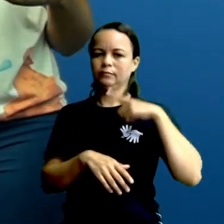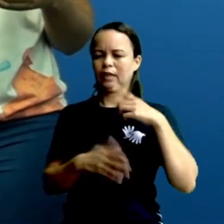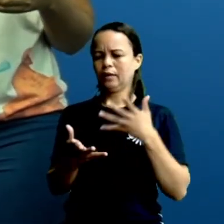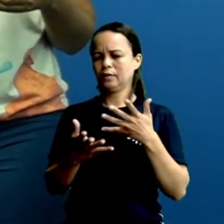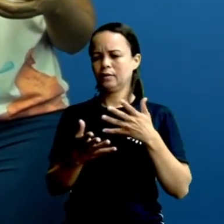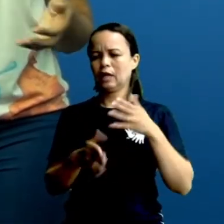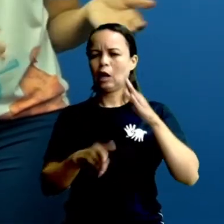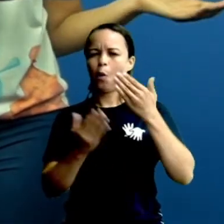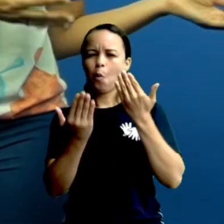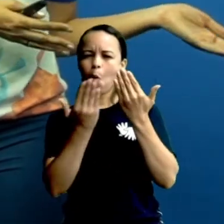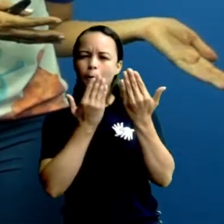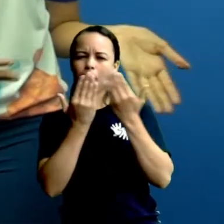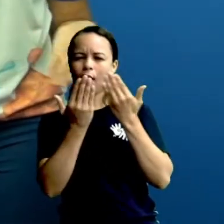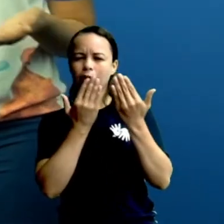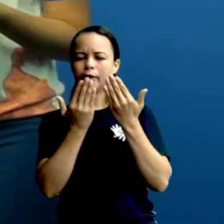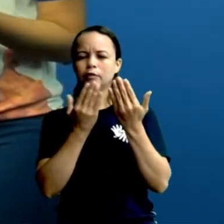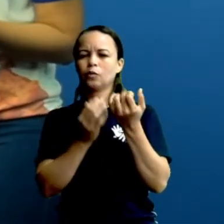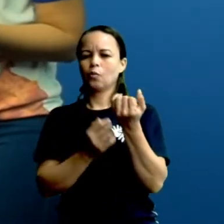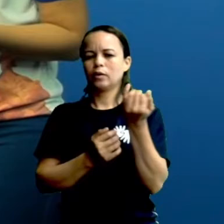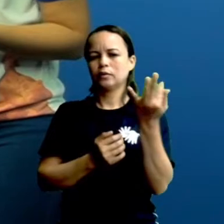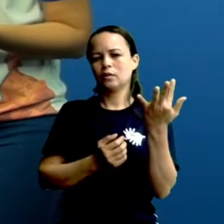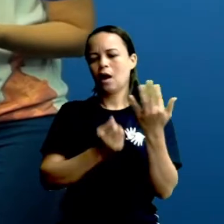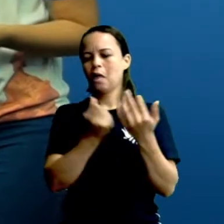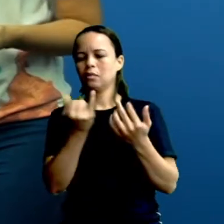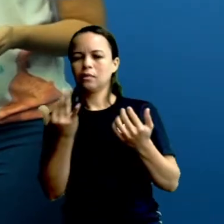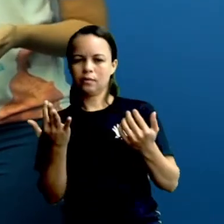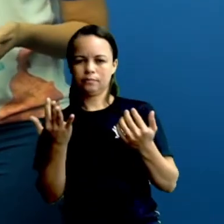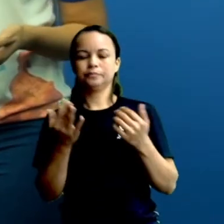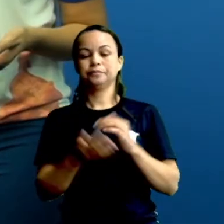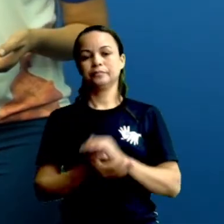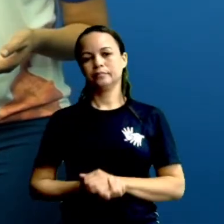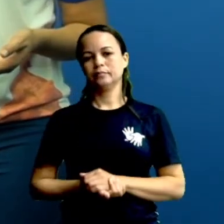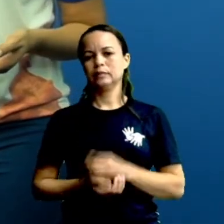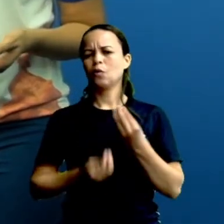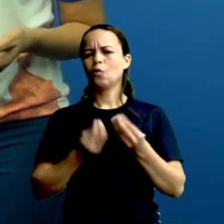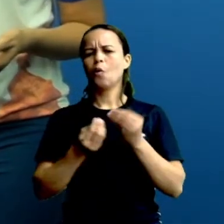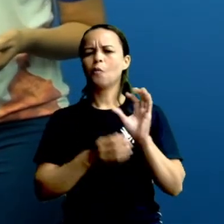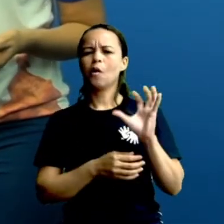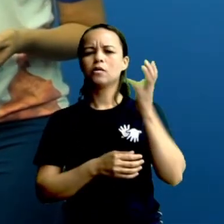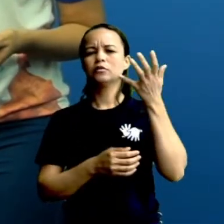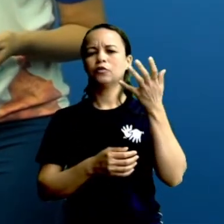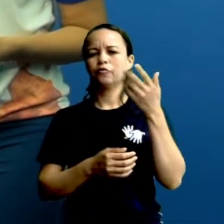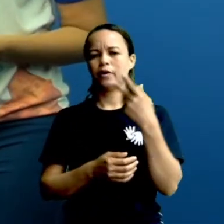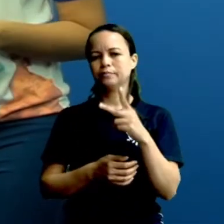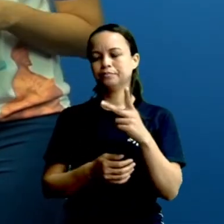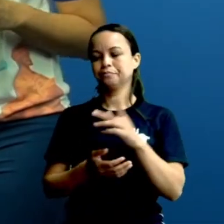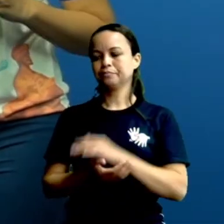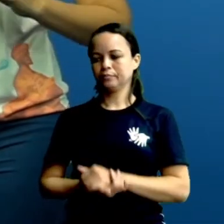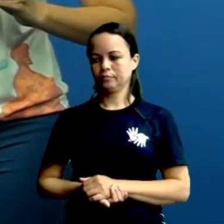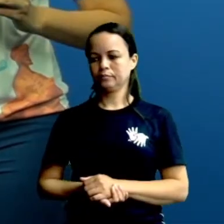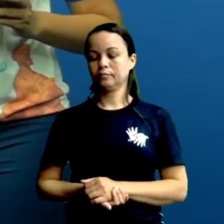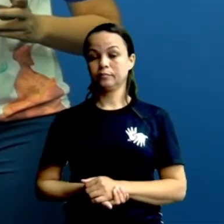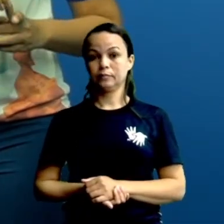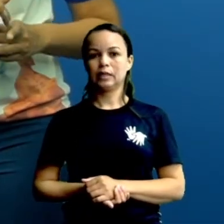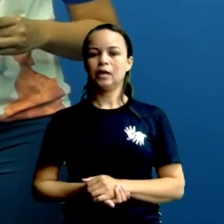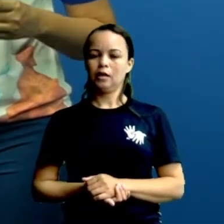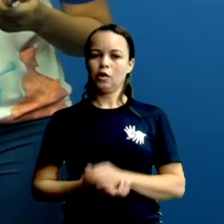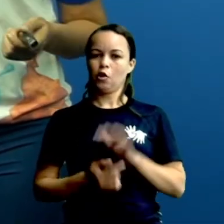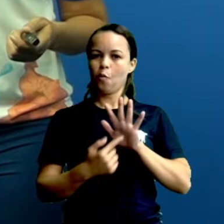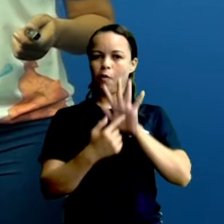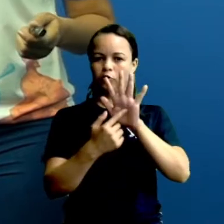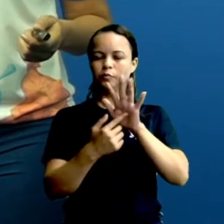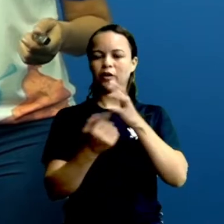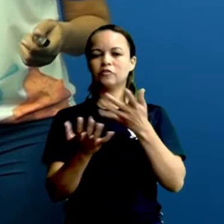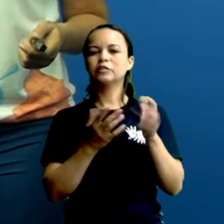estou sempre querendo comparar uma quantidade a outra. Como é que eu resolvo isso? Eu trouxe para vocês